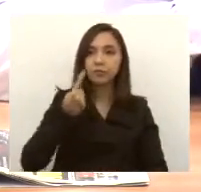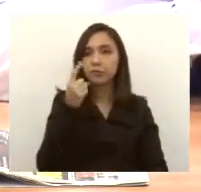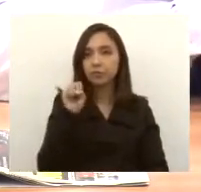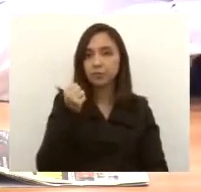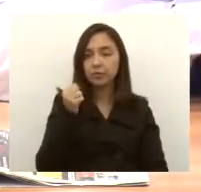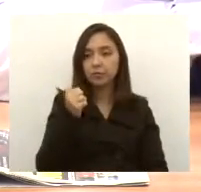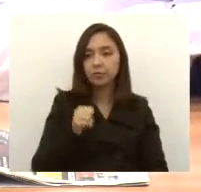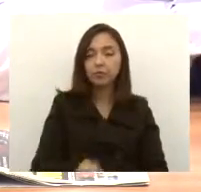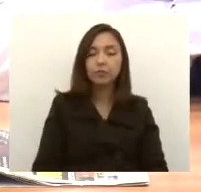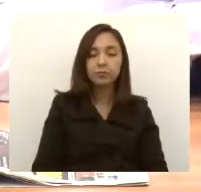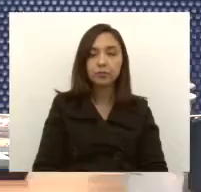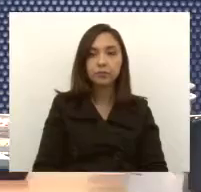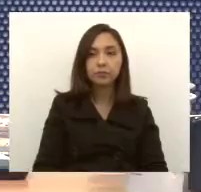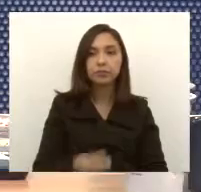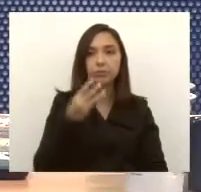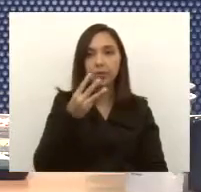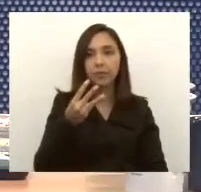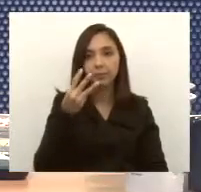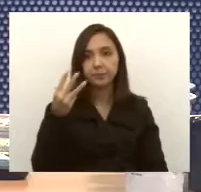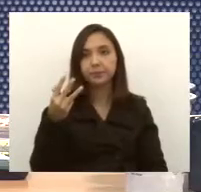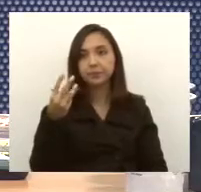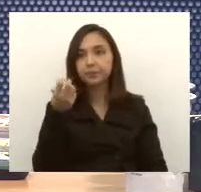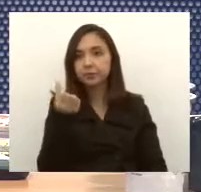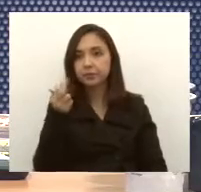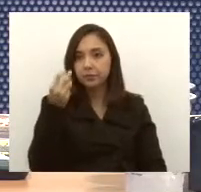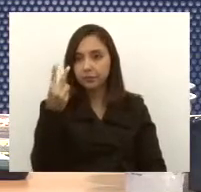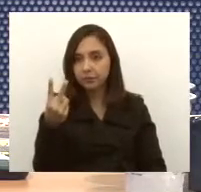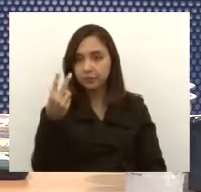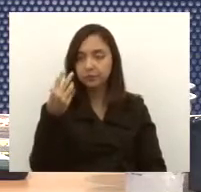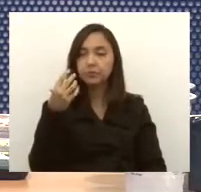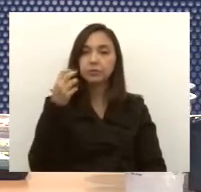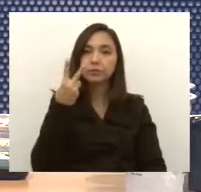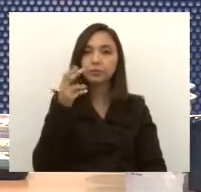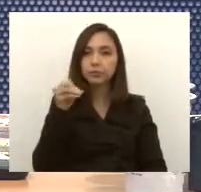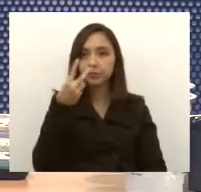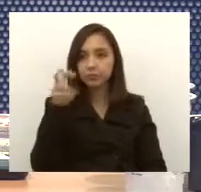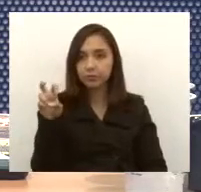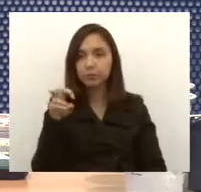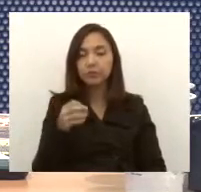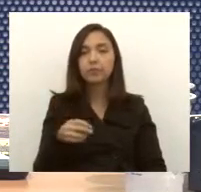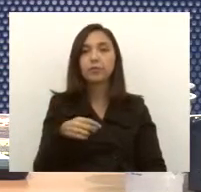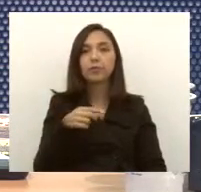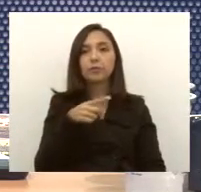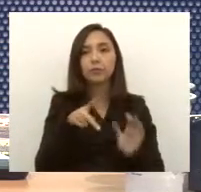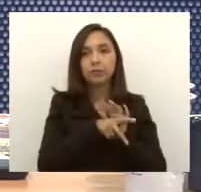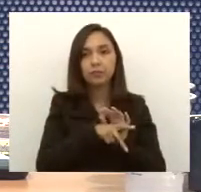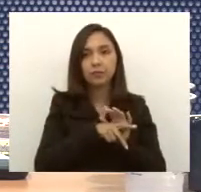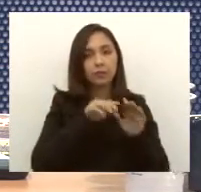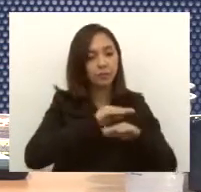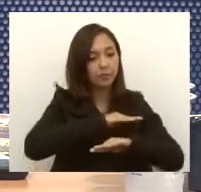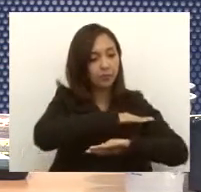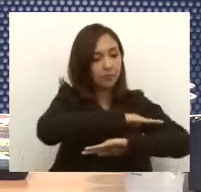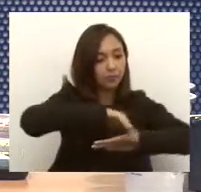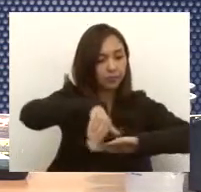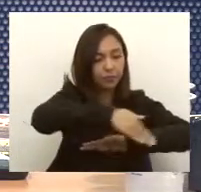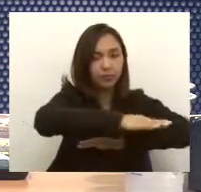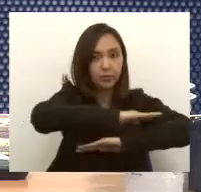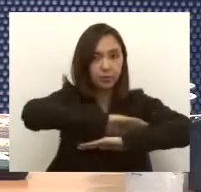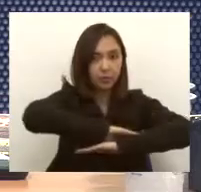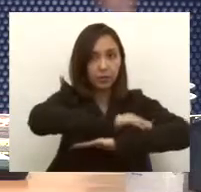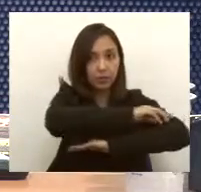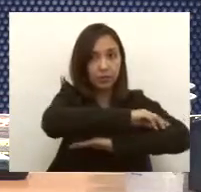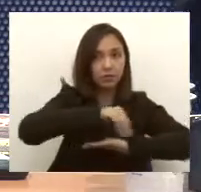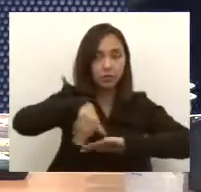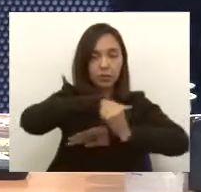18. Leitura, discussão e votação do requerimento 3.362 de 2015. Informações referentes à medida oficial das calçadas da Rua Vitória